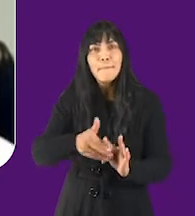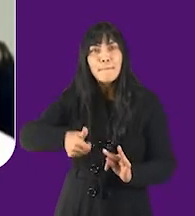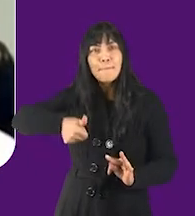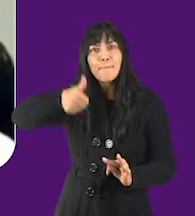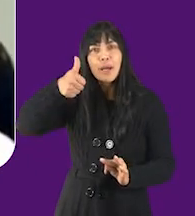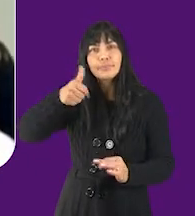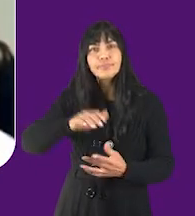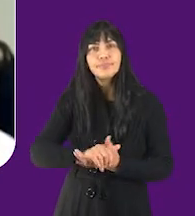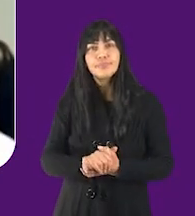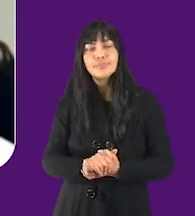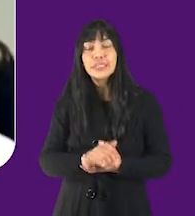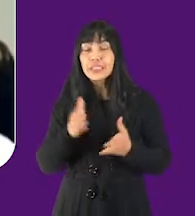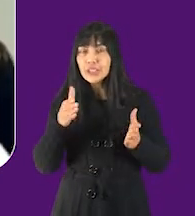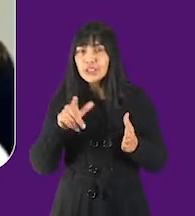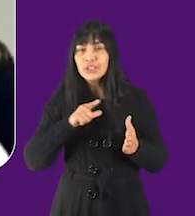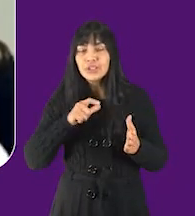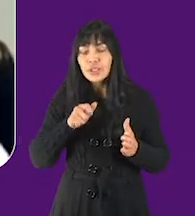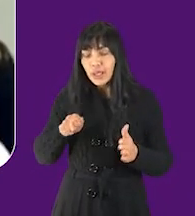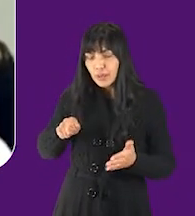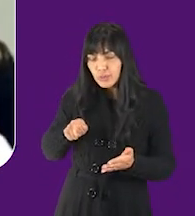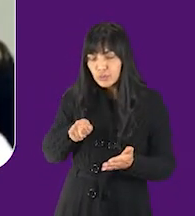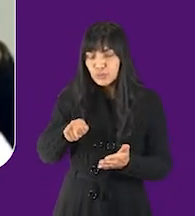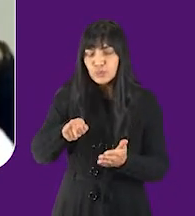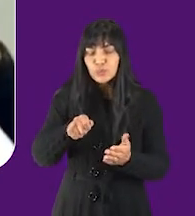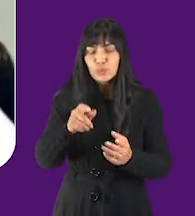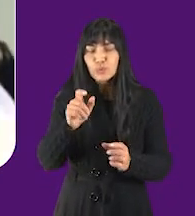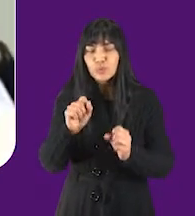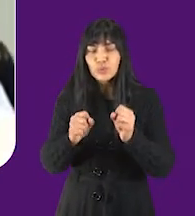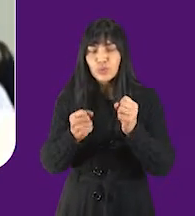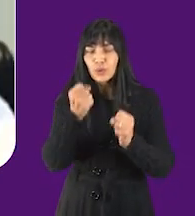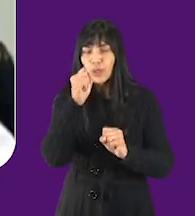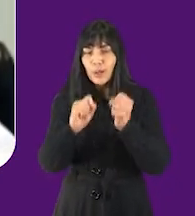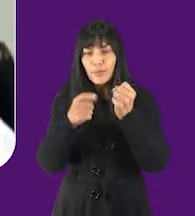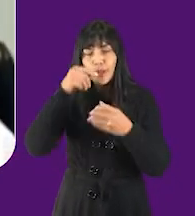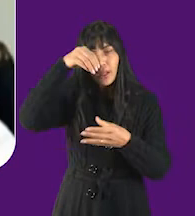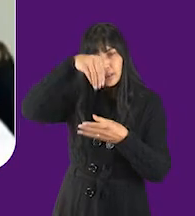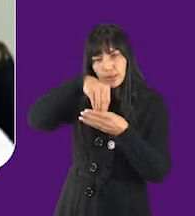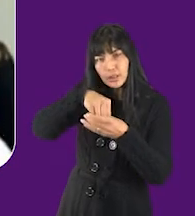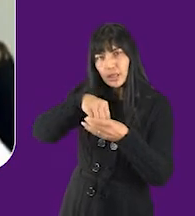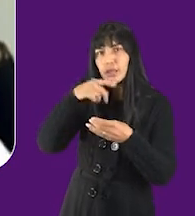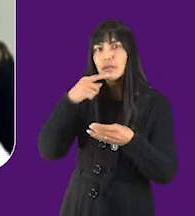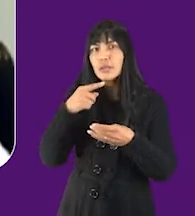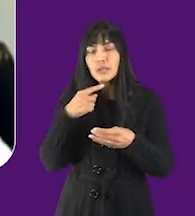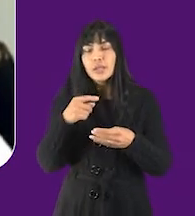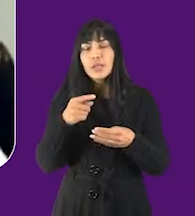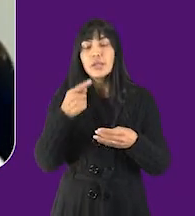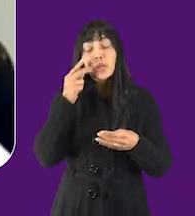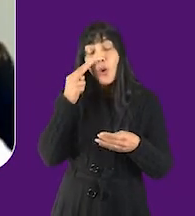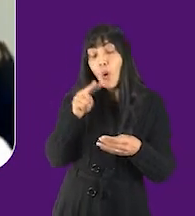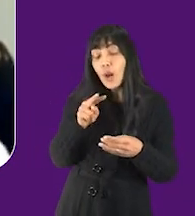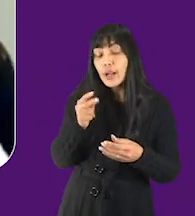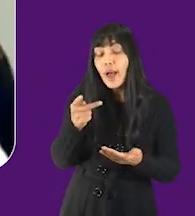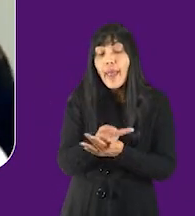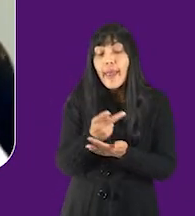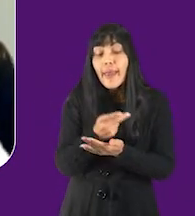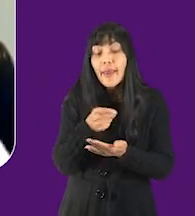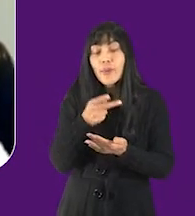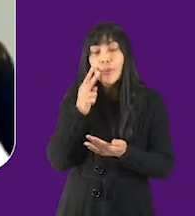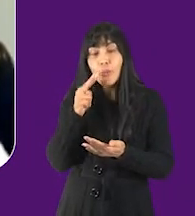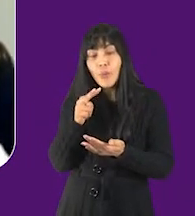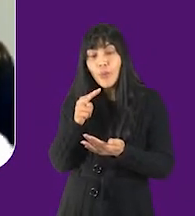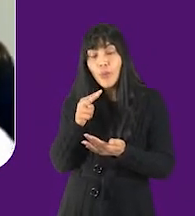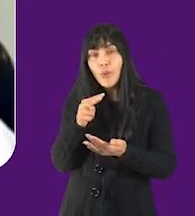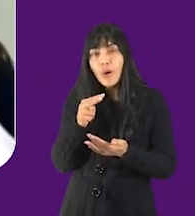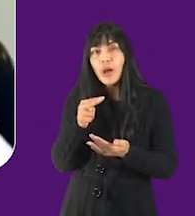nós temos já sensores em máquinas conectadas à nuvem que identificam possíveis irregularidades antes que as